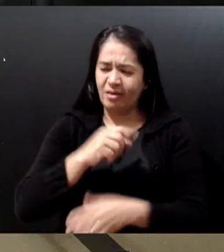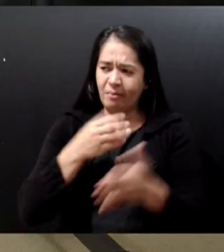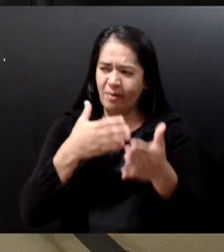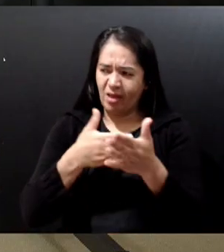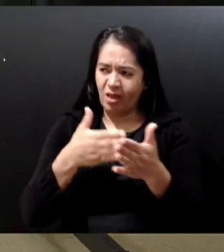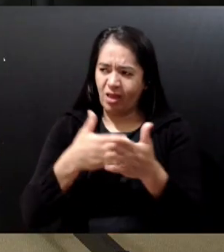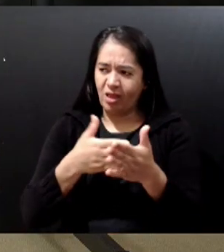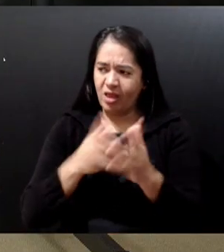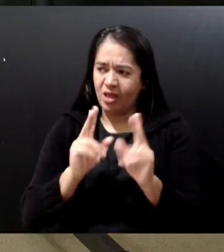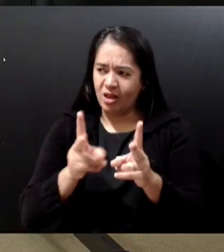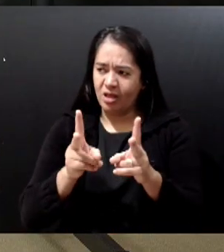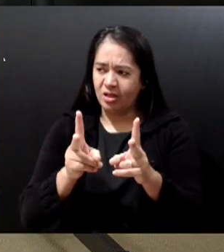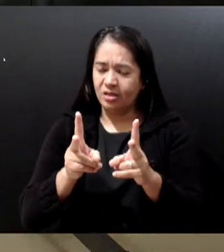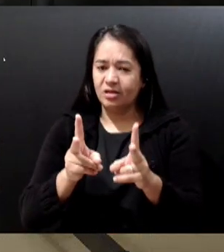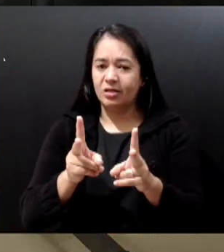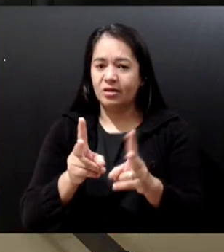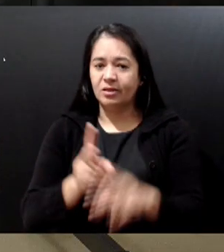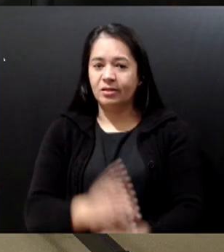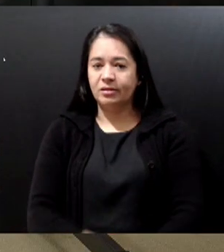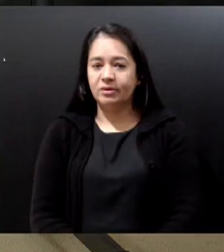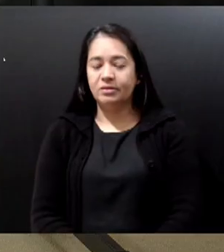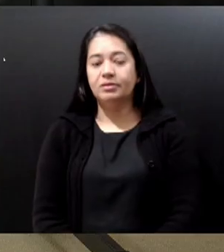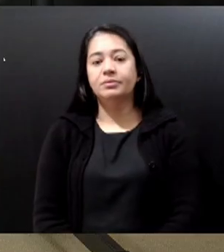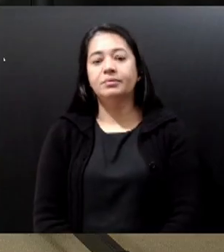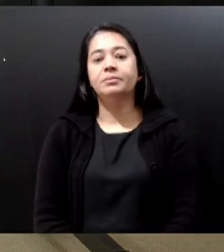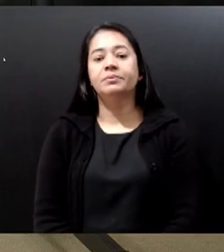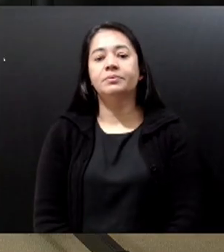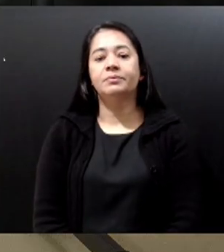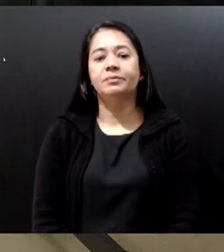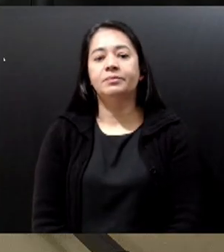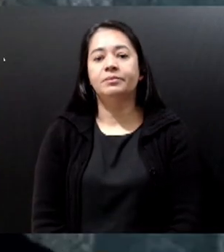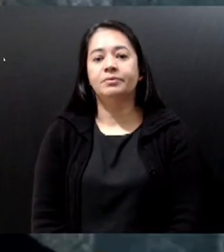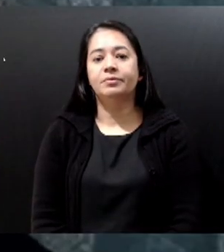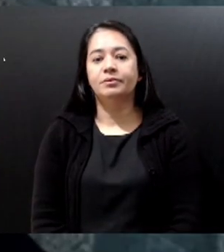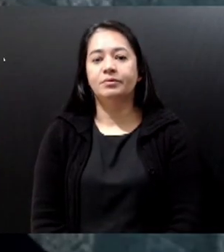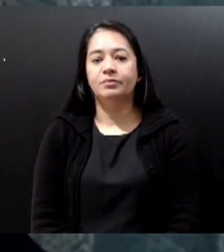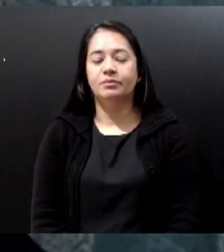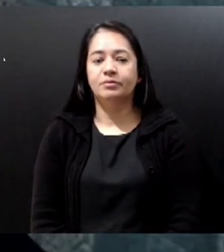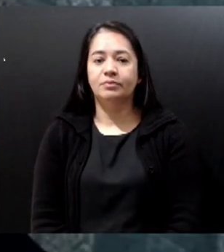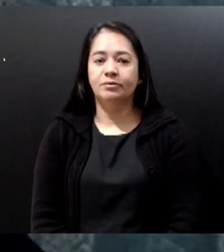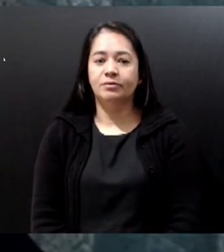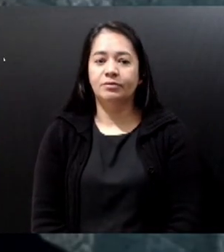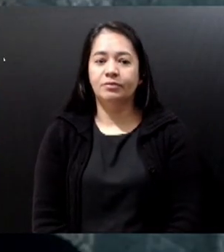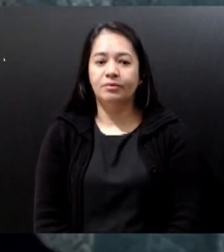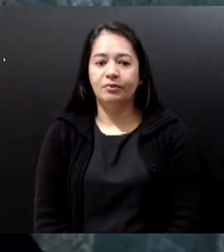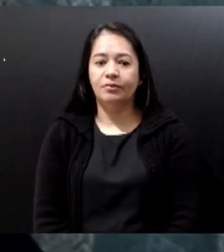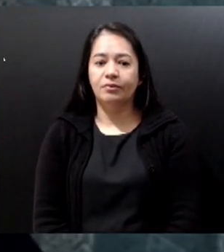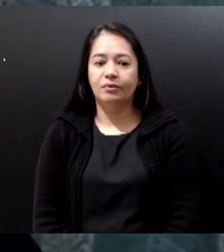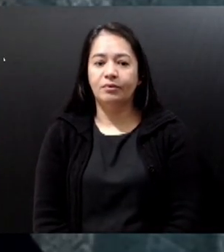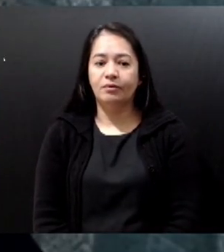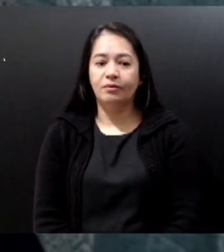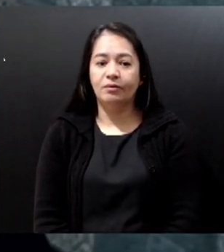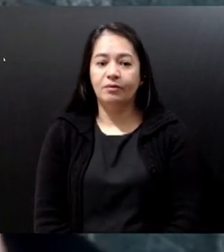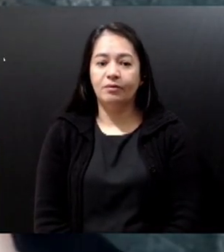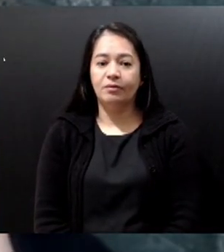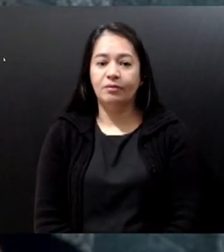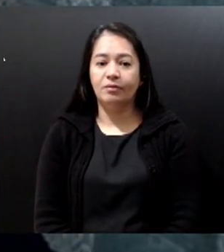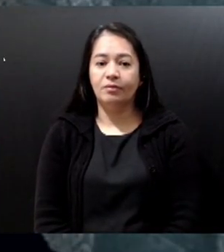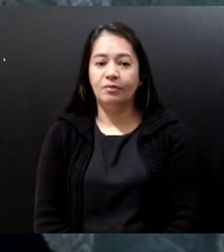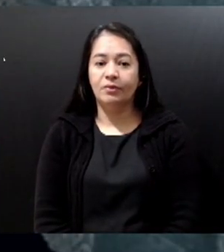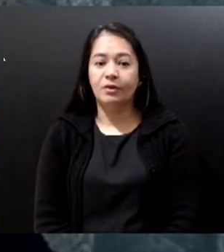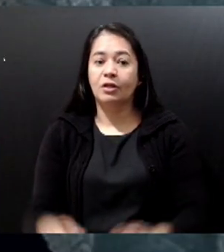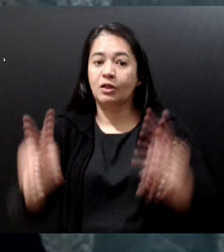preconceito? É um tema hoje muito importante, eu fiquei muito feliz por causa da pauta, é um tema complexo,